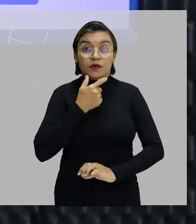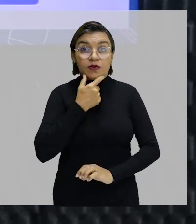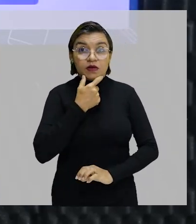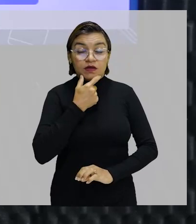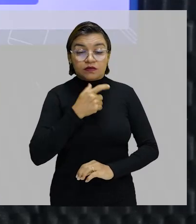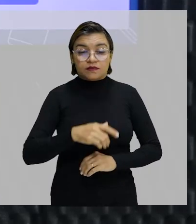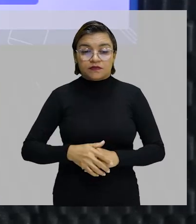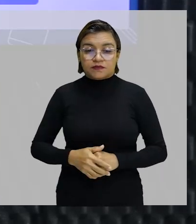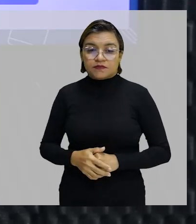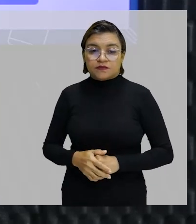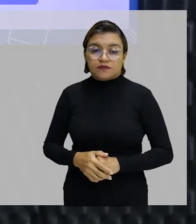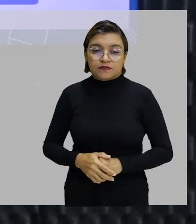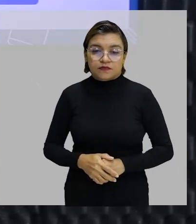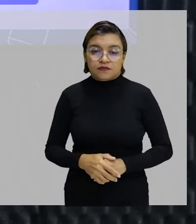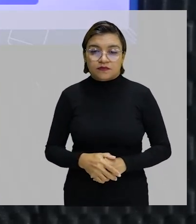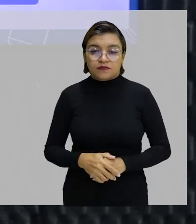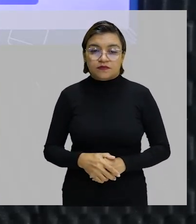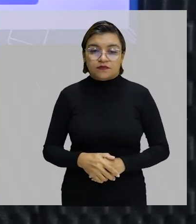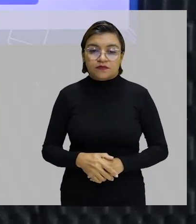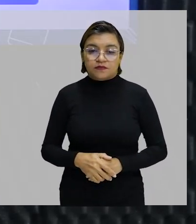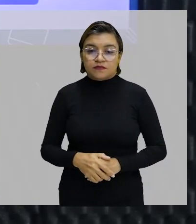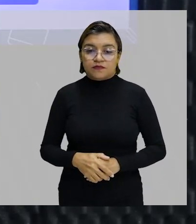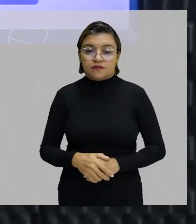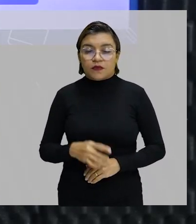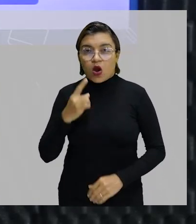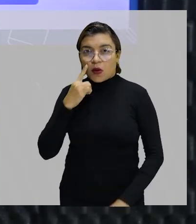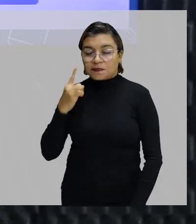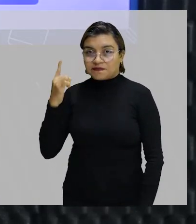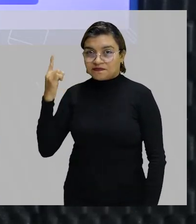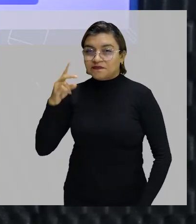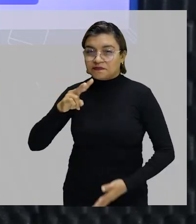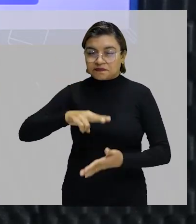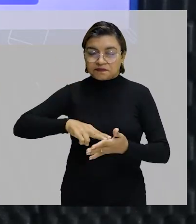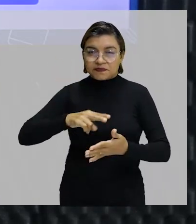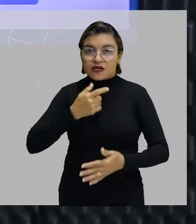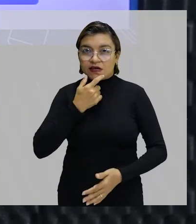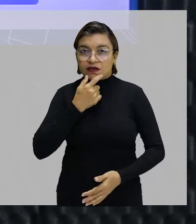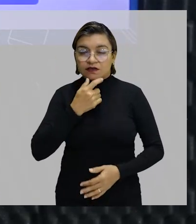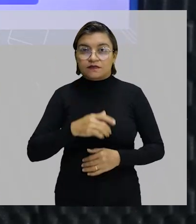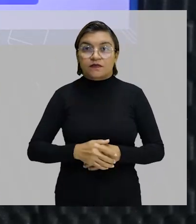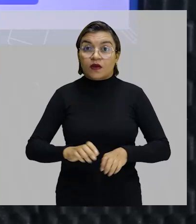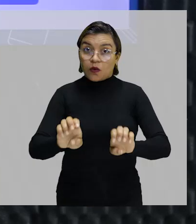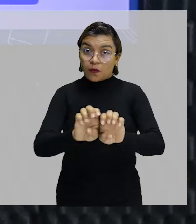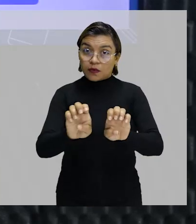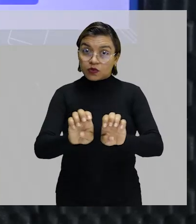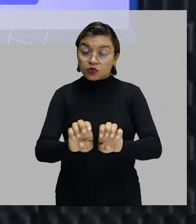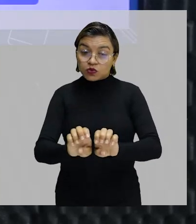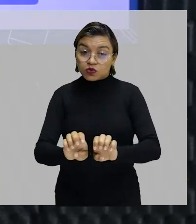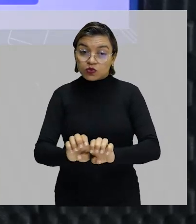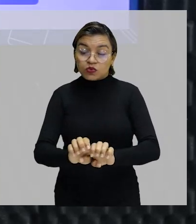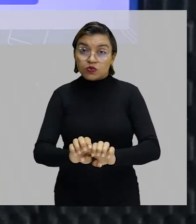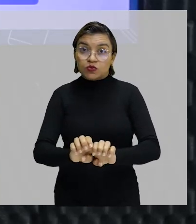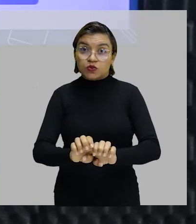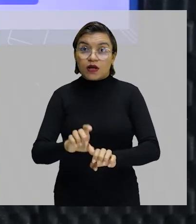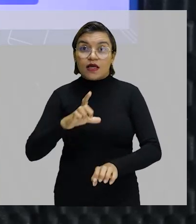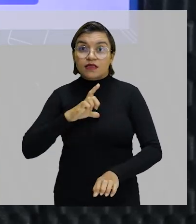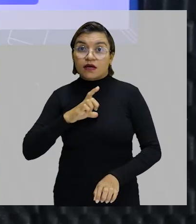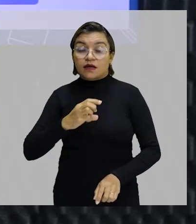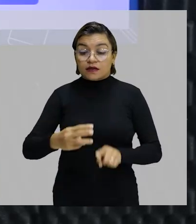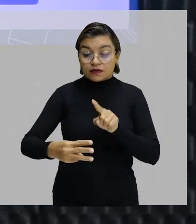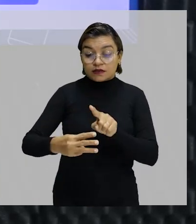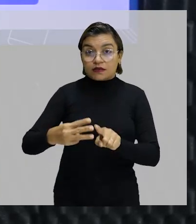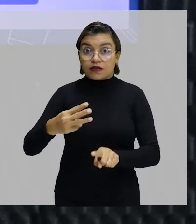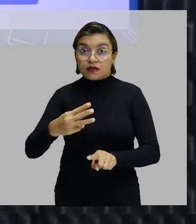is compound structure formed by 3 verbs. É uma estrutura composta formada por